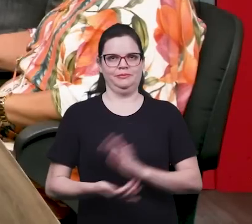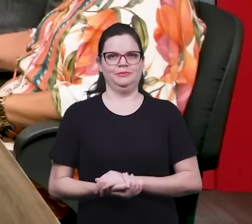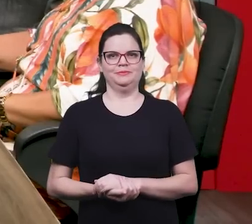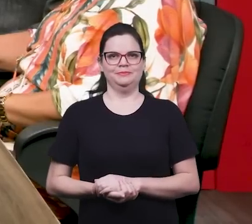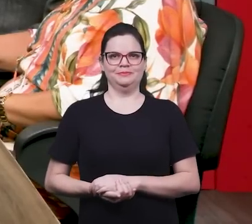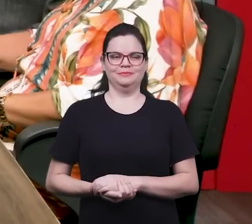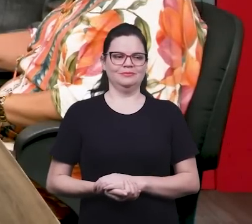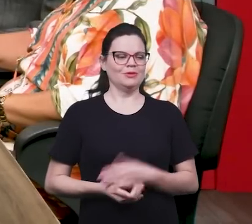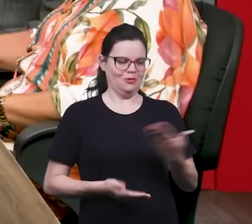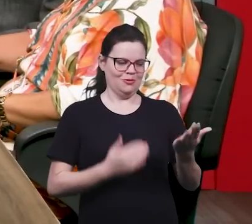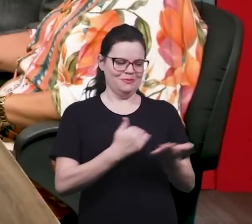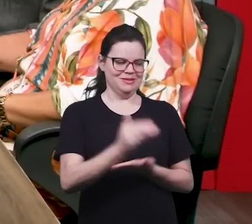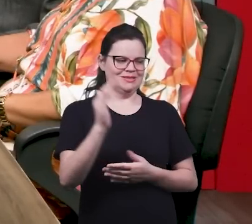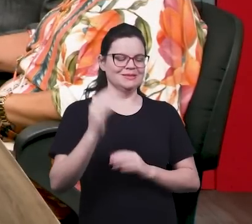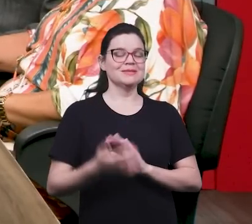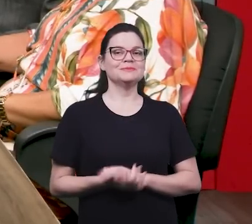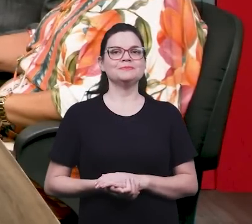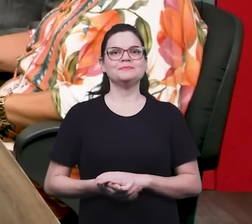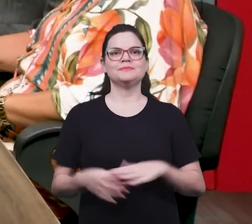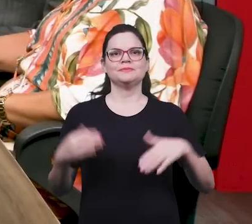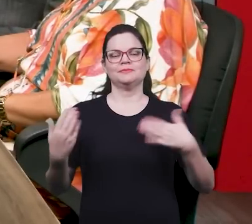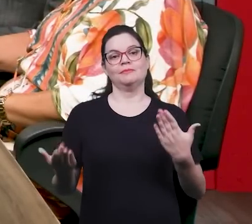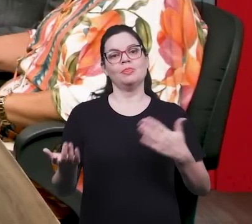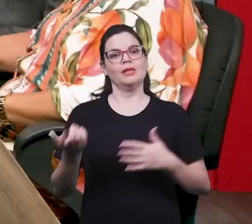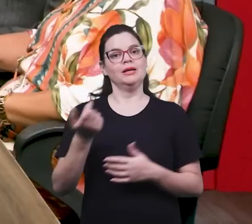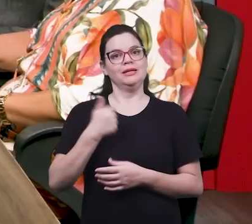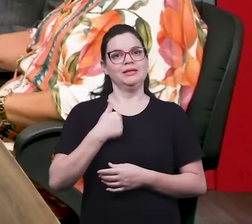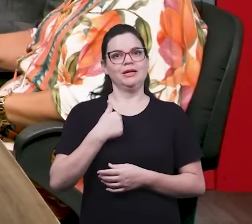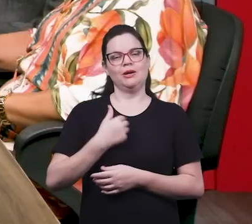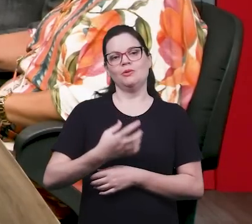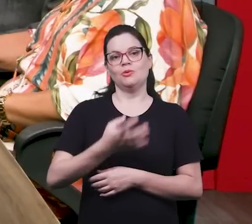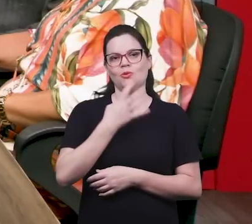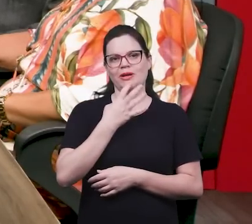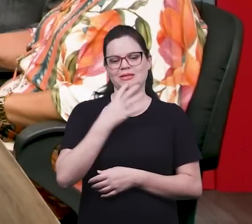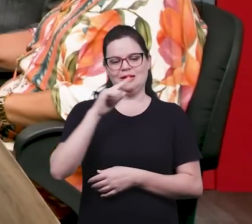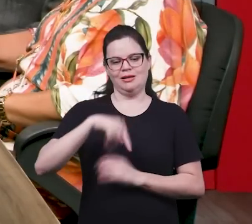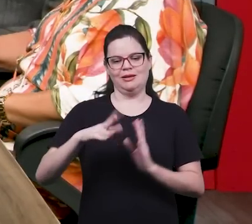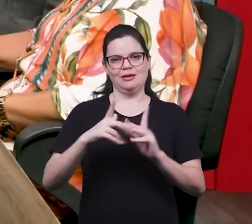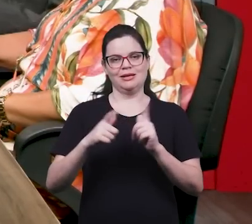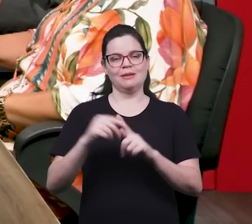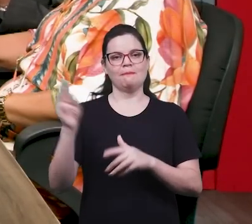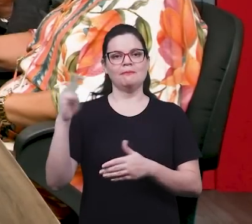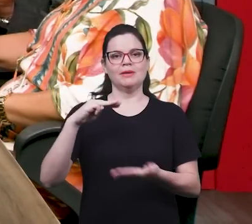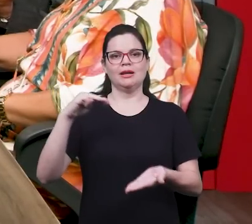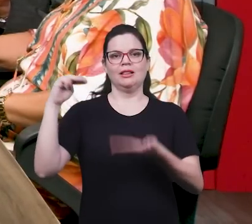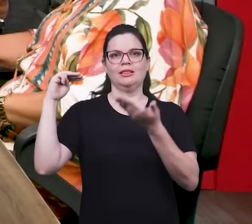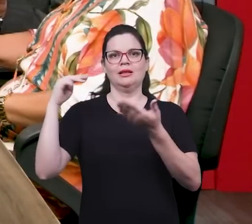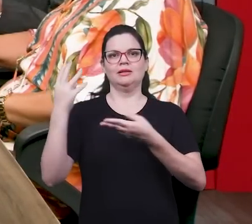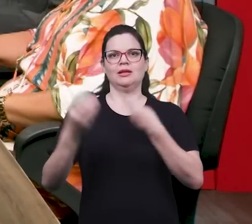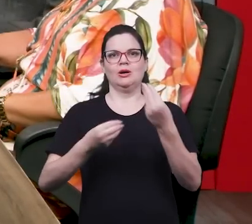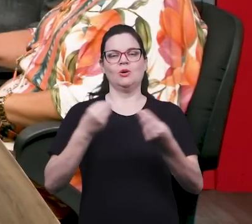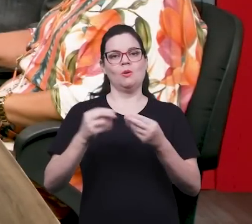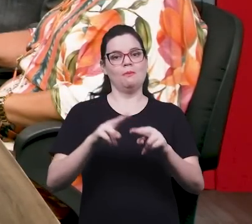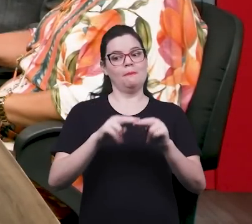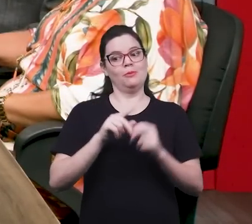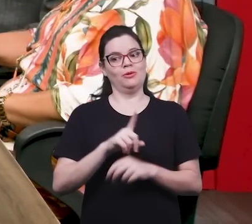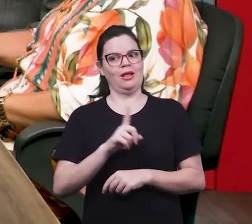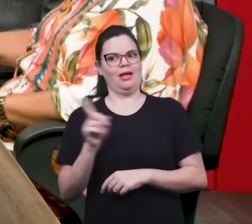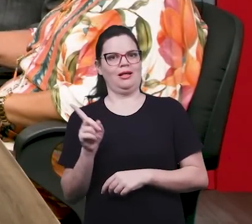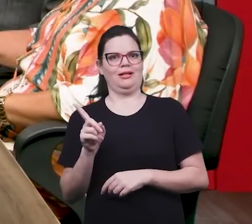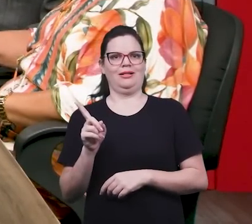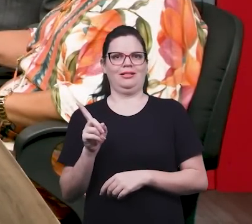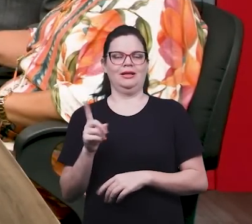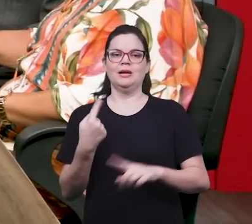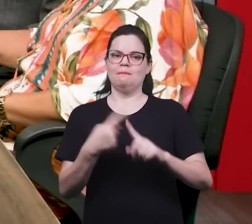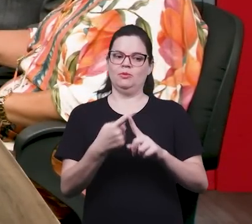você. Bom, na verdade, eu conheci a Igreja Cristã Maranata através dela, porque eu